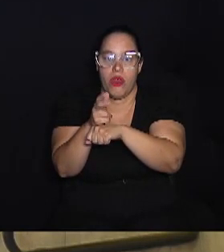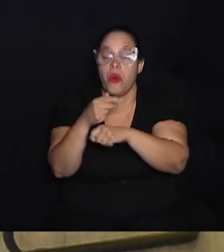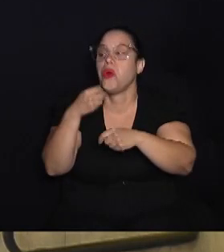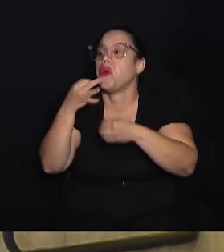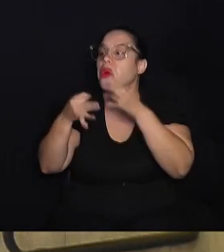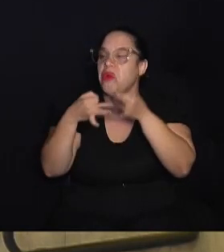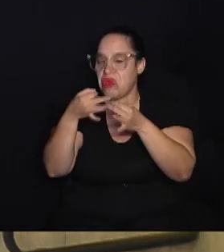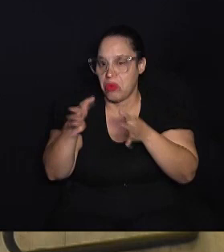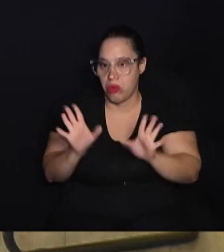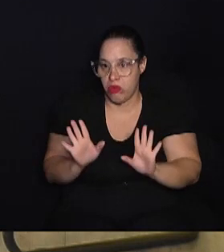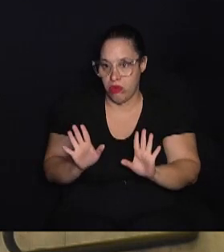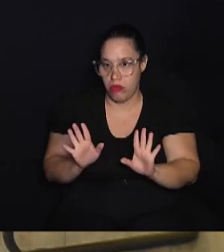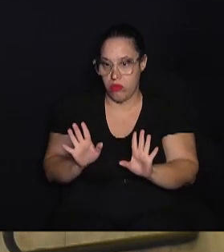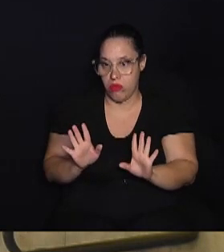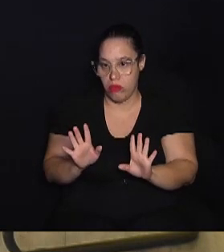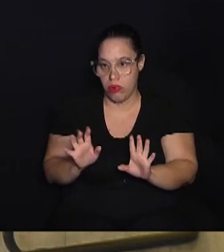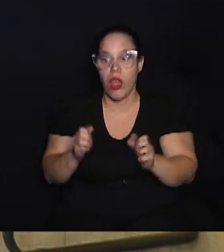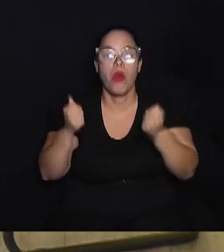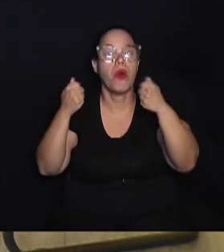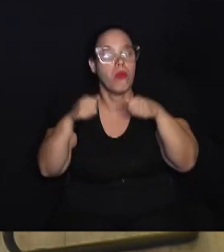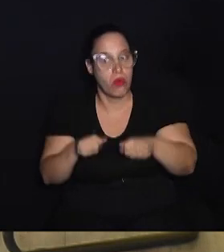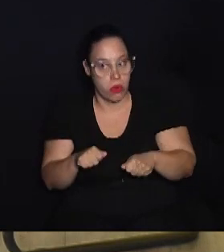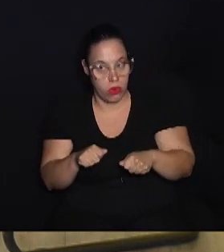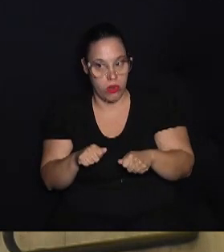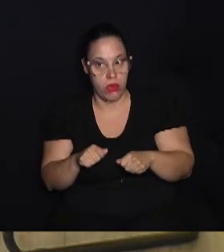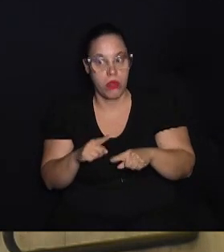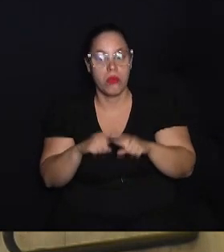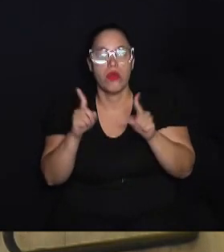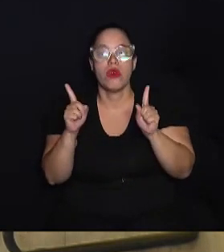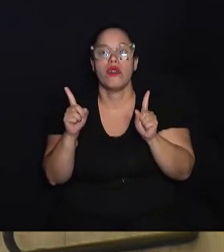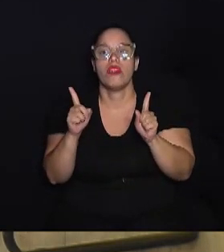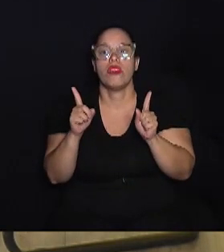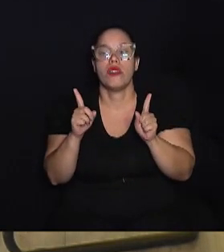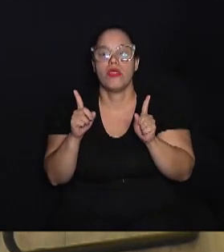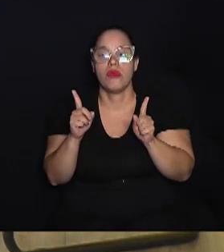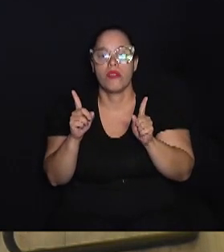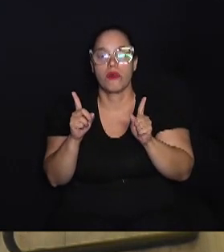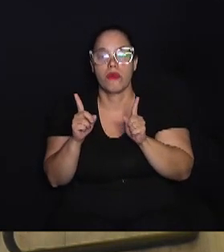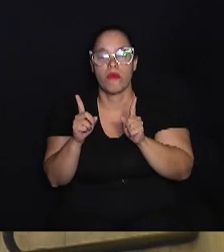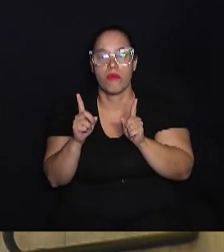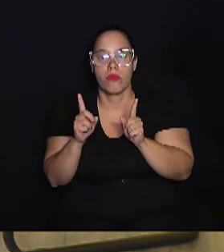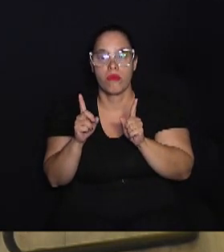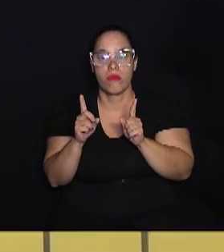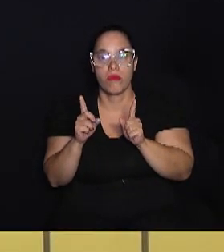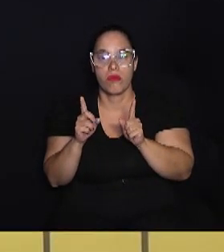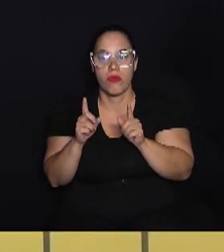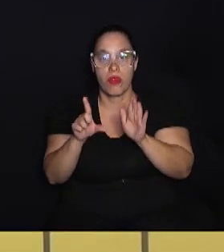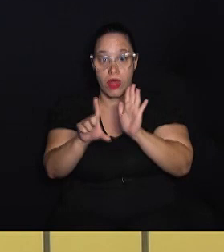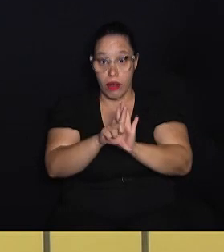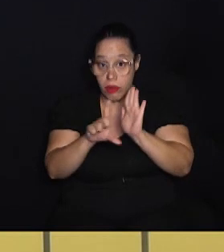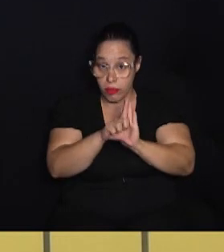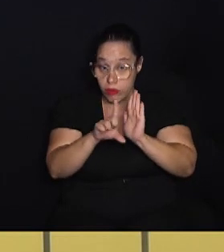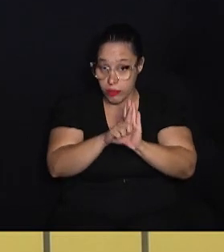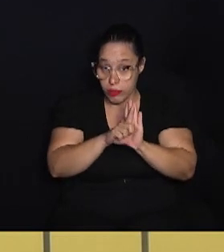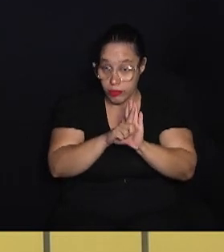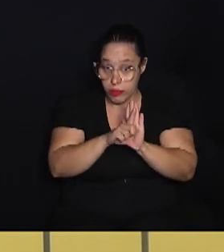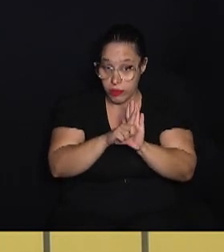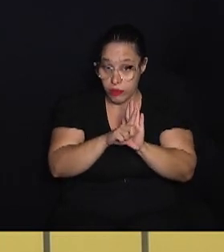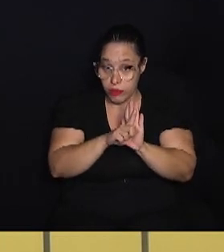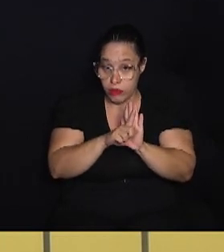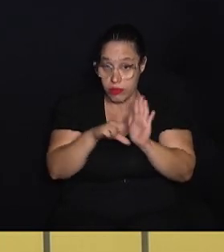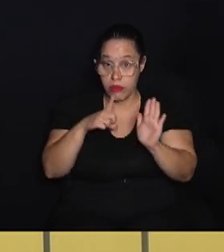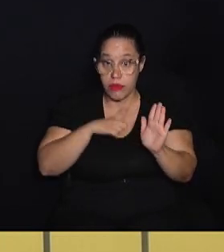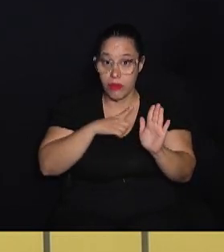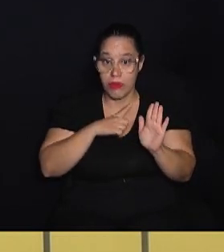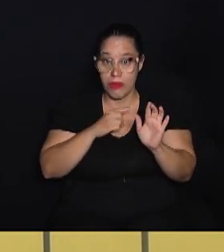sugestão. Isso é uma possibilidade, né? Mas eu acho que... se as leis